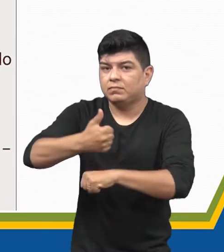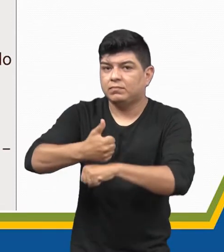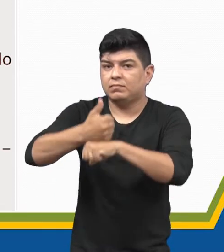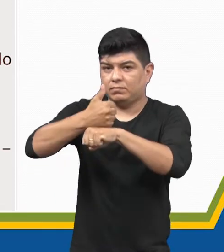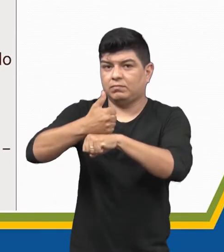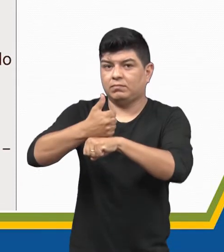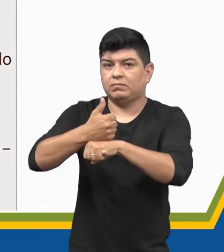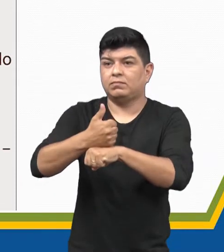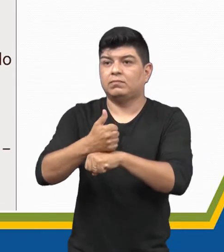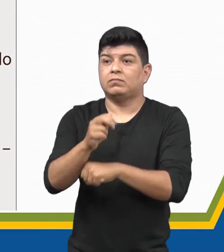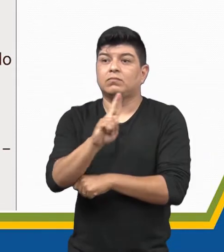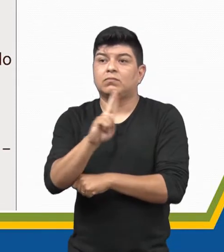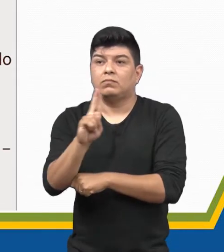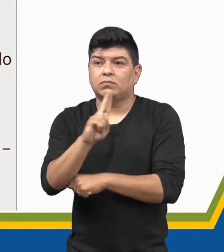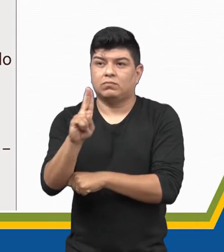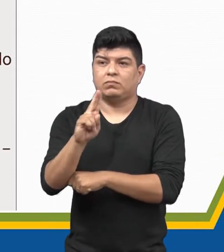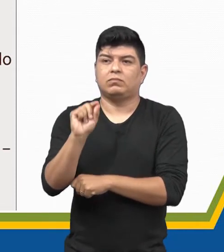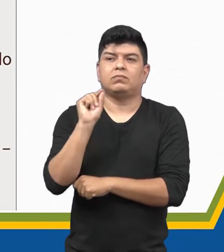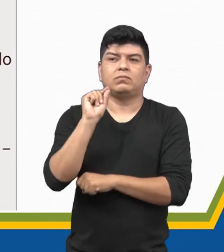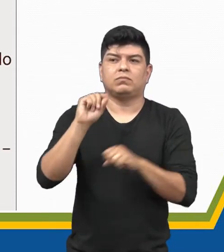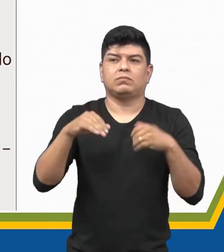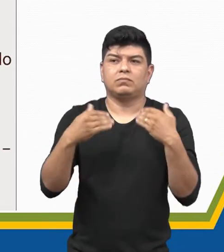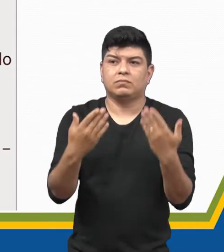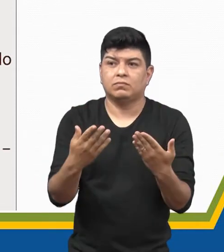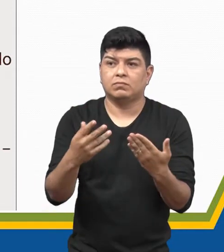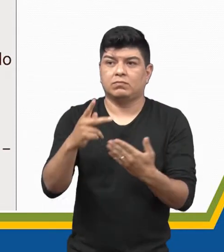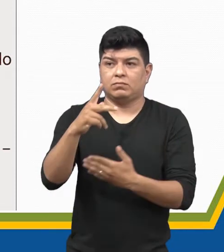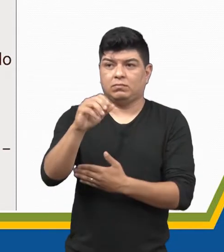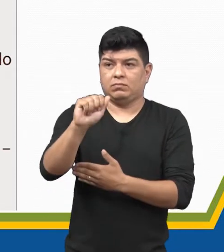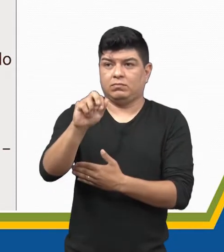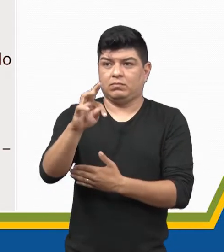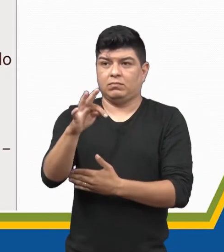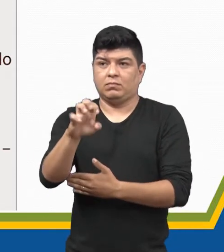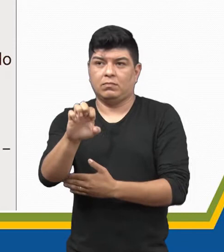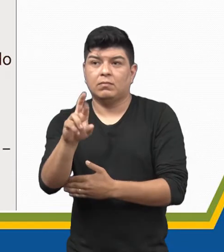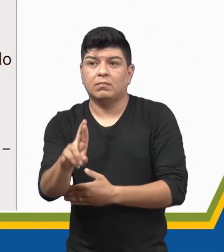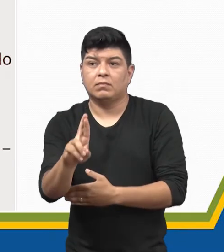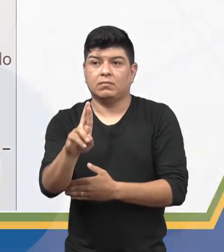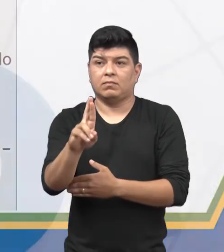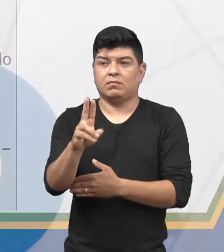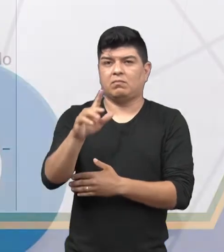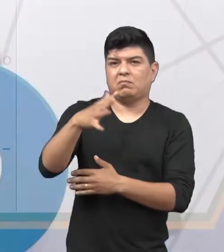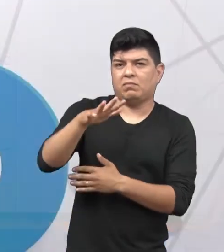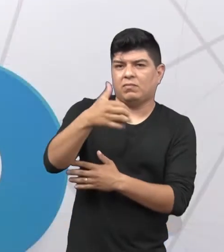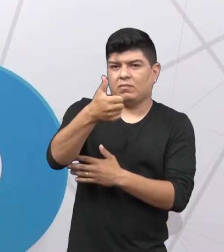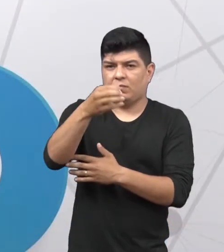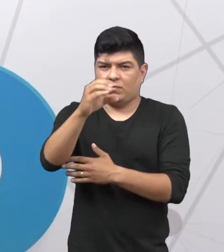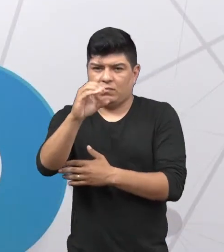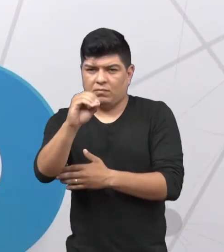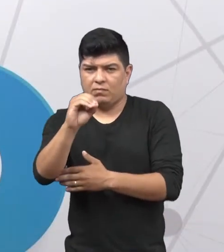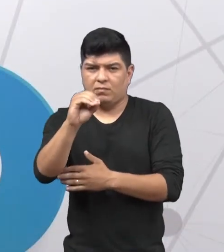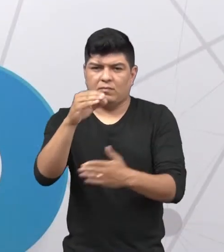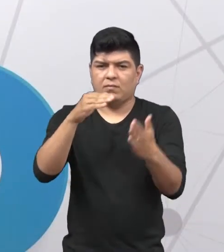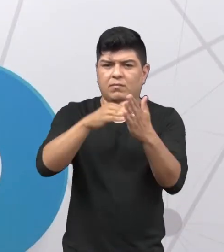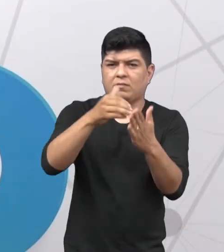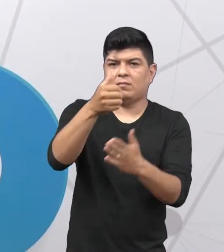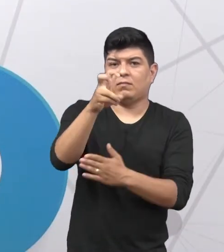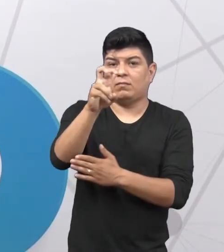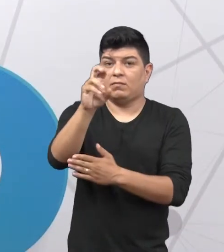de pater, né? Ou seja, grupos pequenos formados ali por 100, no máximo 150